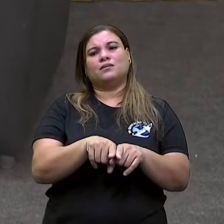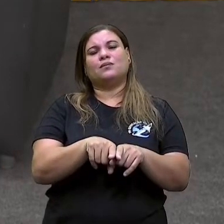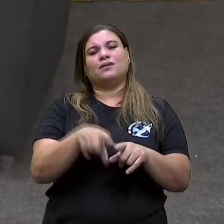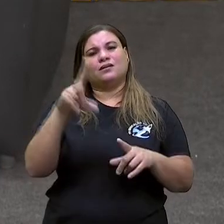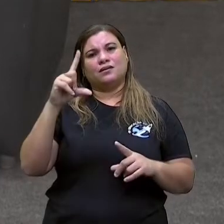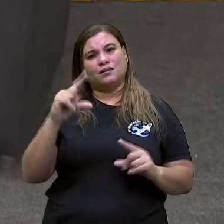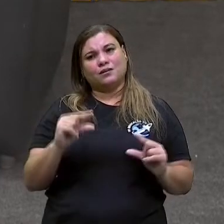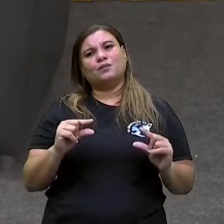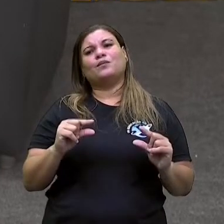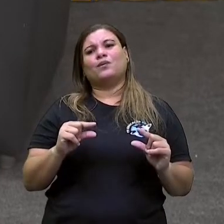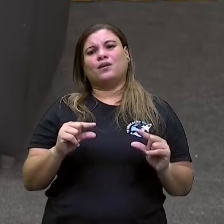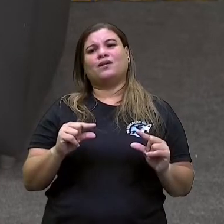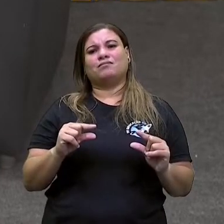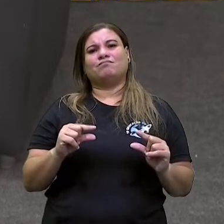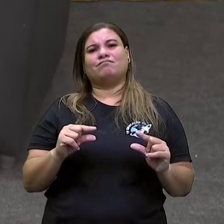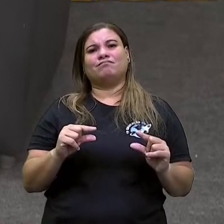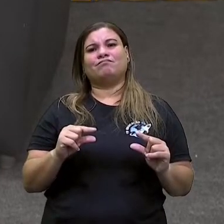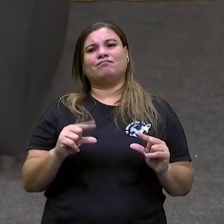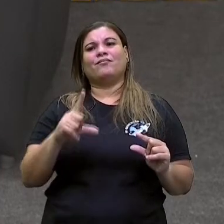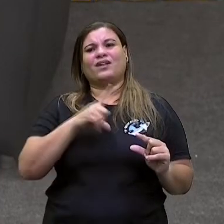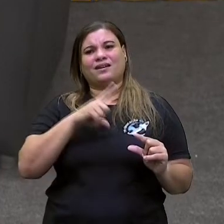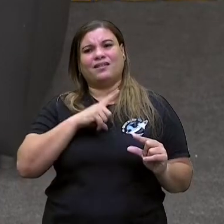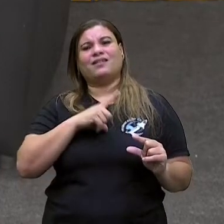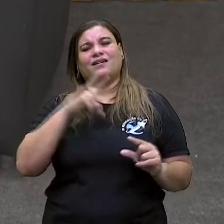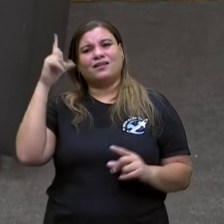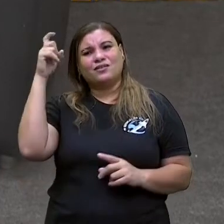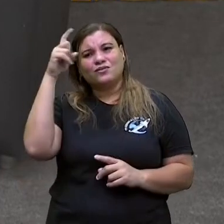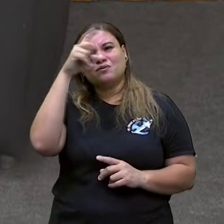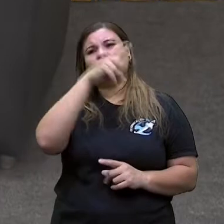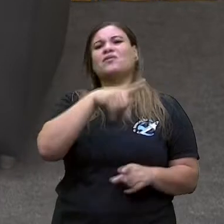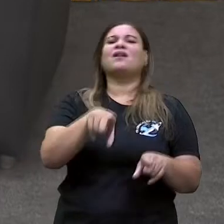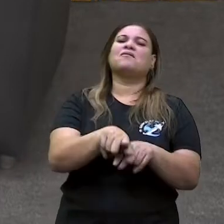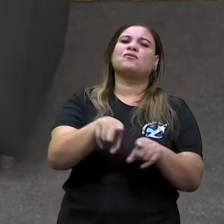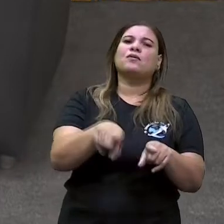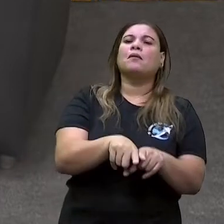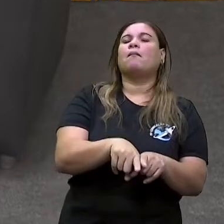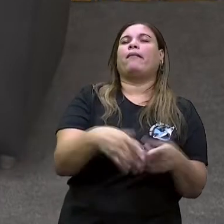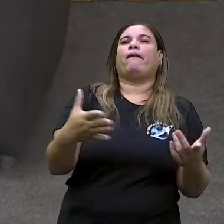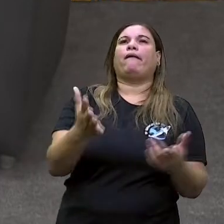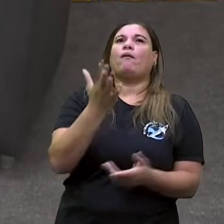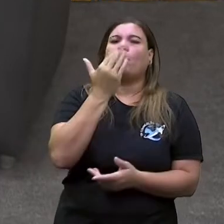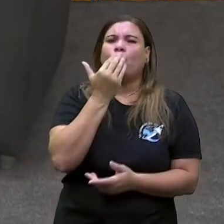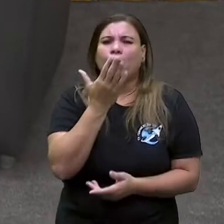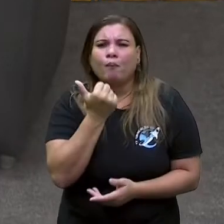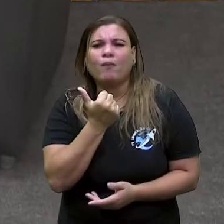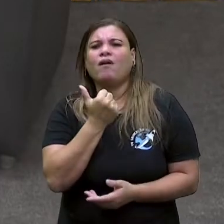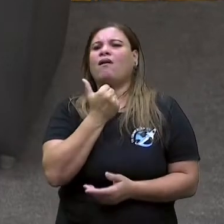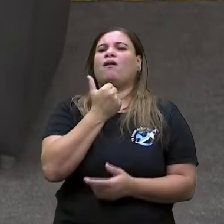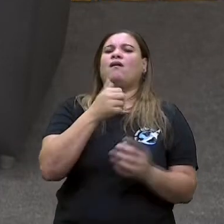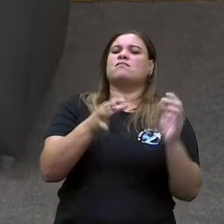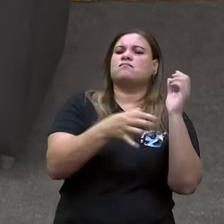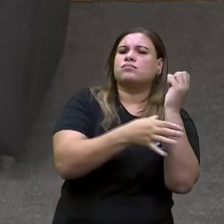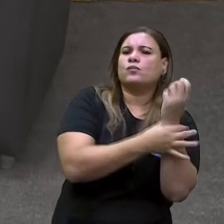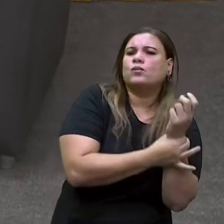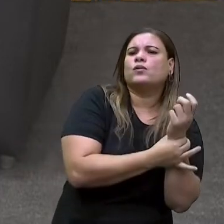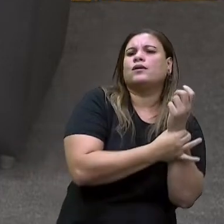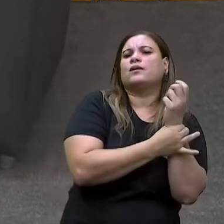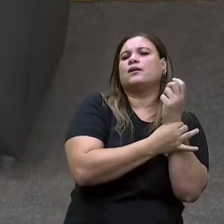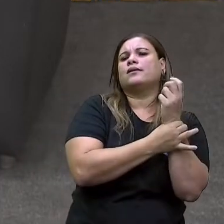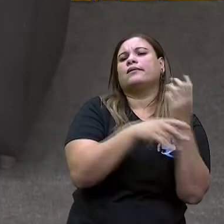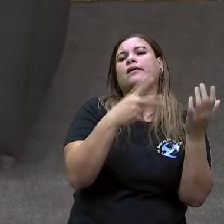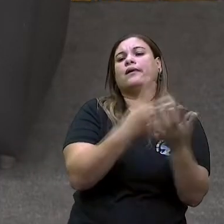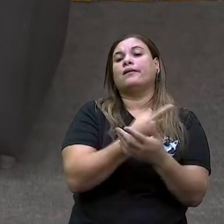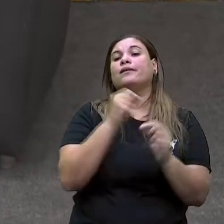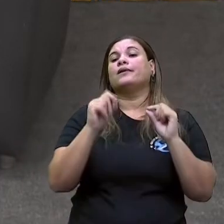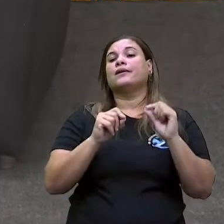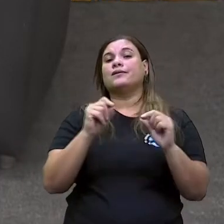básicas se sobrepõem. Então, quando a pessoa tem dificuldade no próprio alimento, para adquirir o próprio alimento, a segurança, a leitura acaba ficando